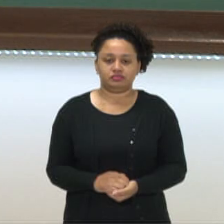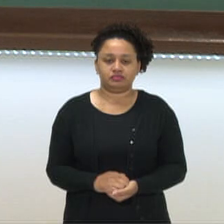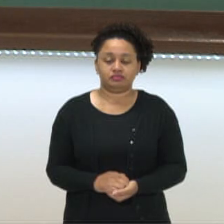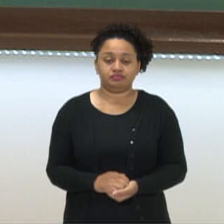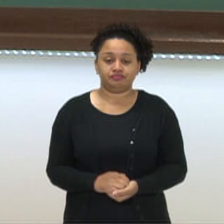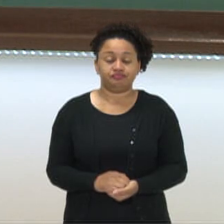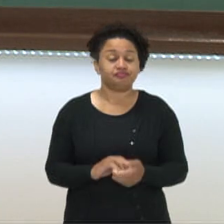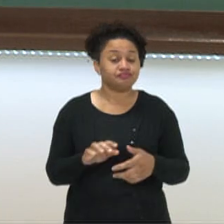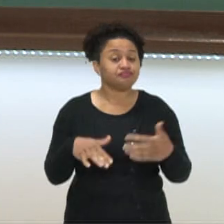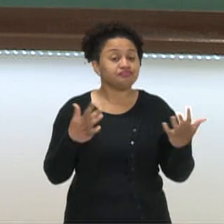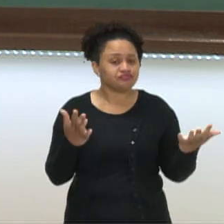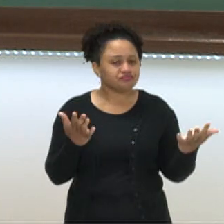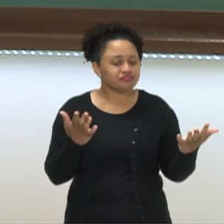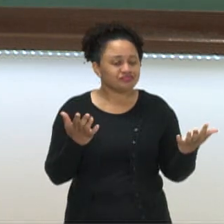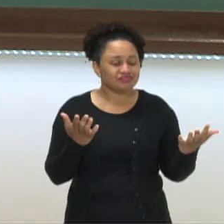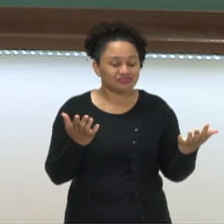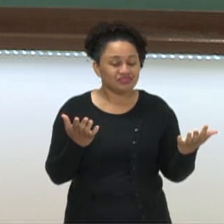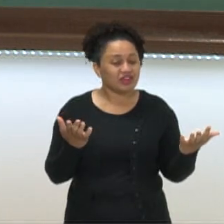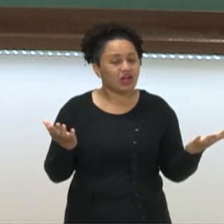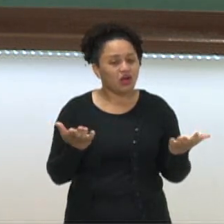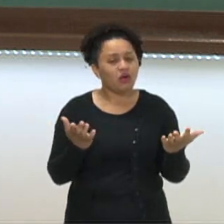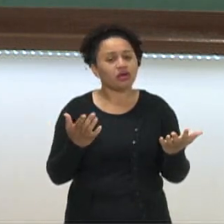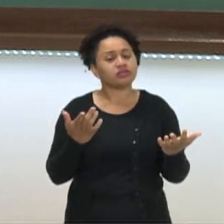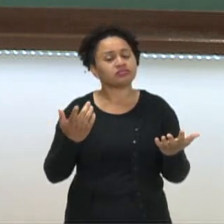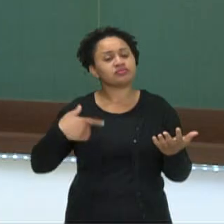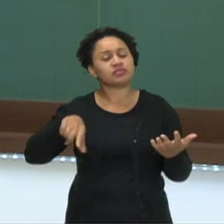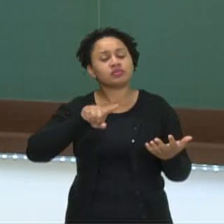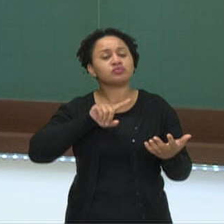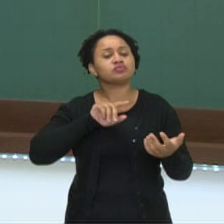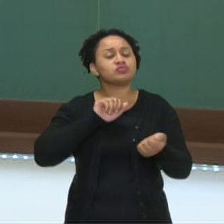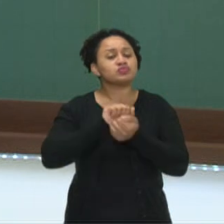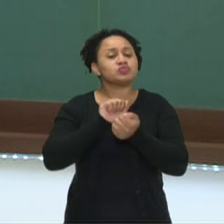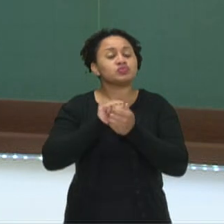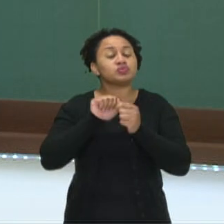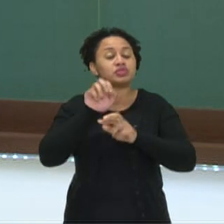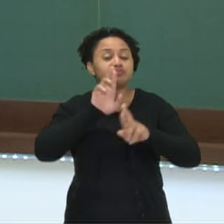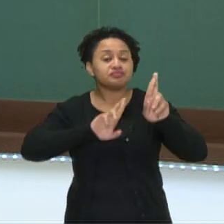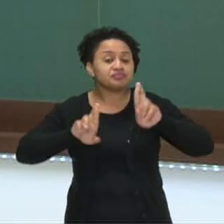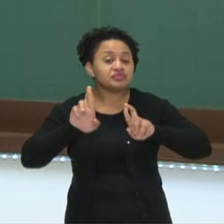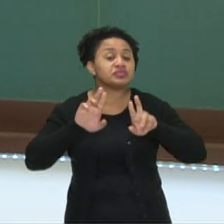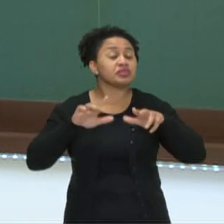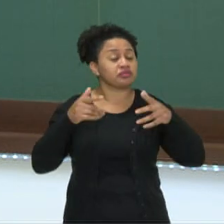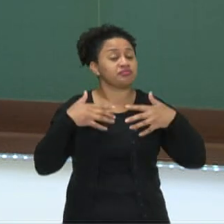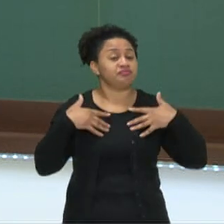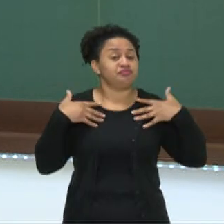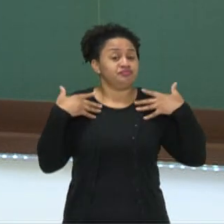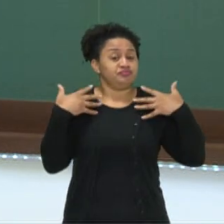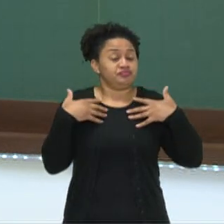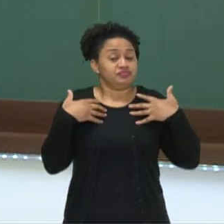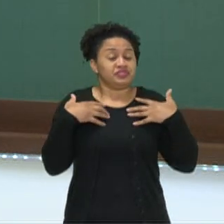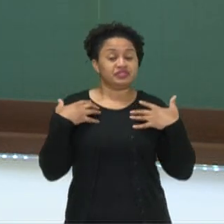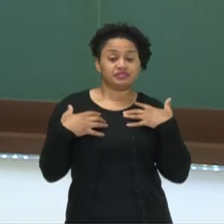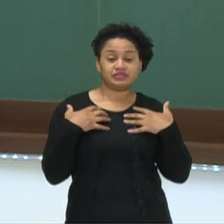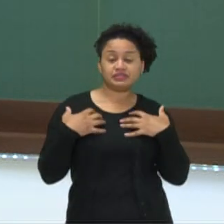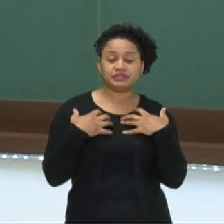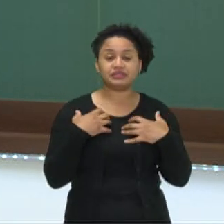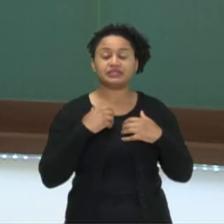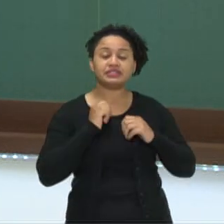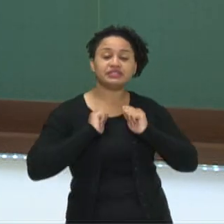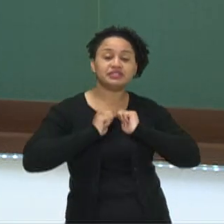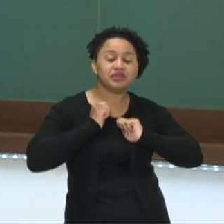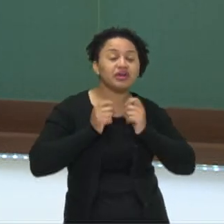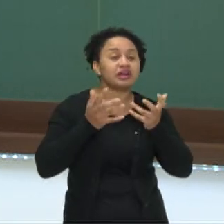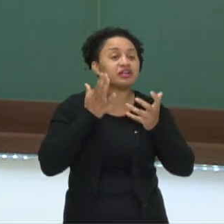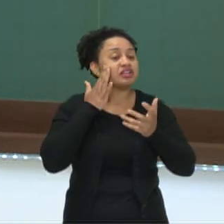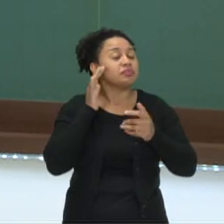E aí, turma, eu voltei e eu estou assim um pouco ansiosa, querendo falar com você sobre isso. Gostaria de saber o que